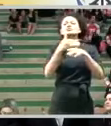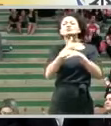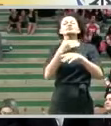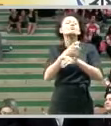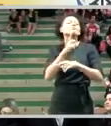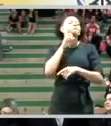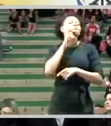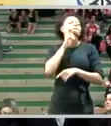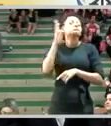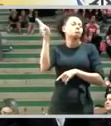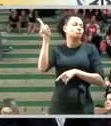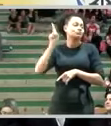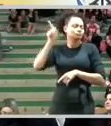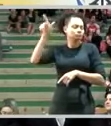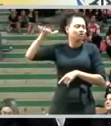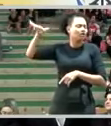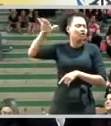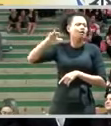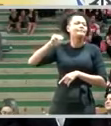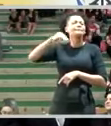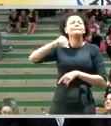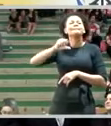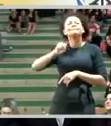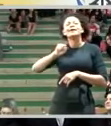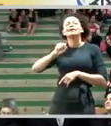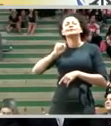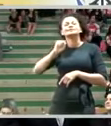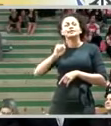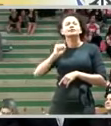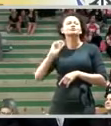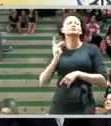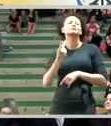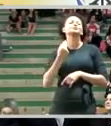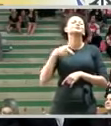Estados Unidos. Em uma igreja bem conservadora.